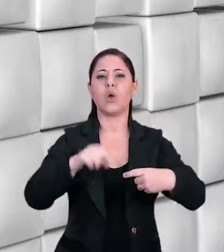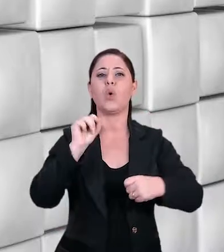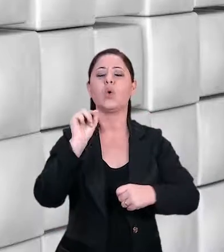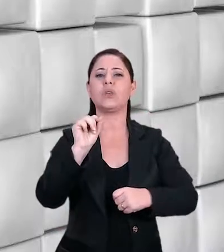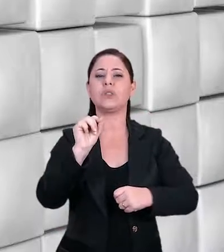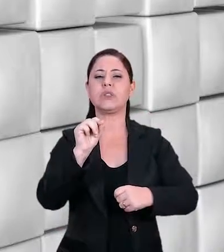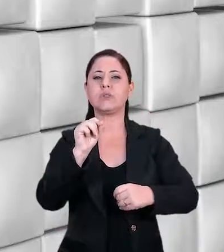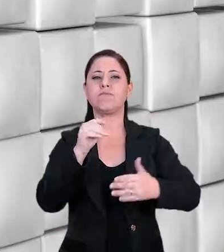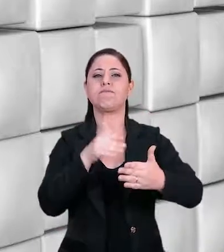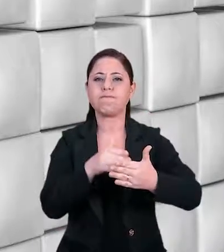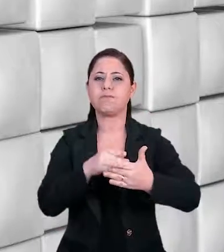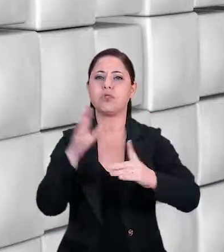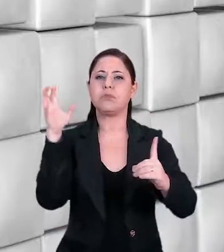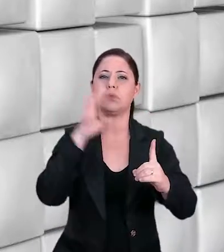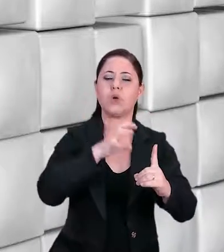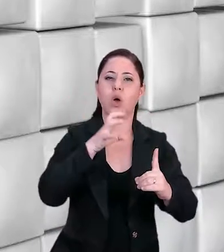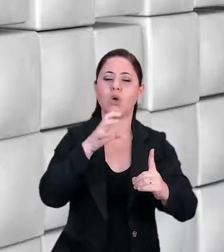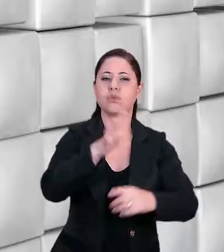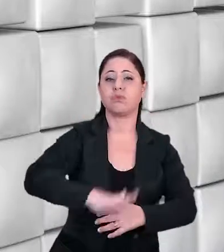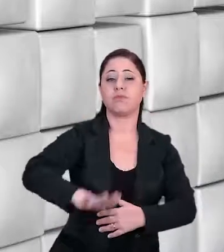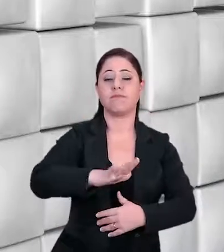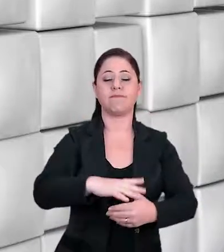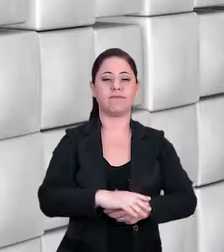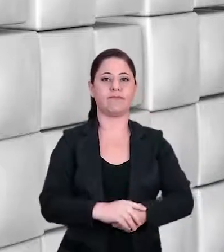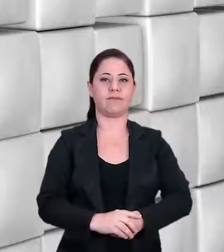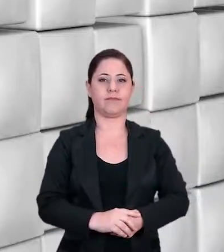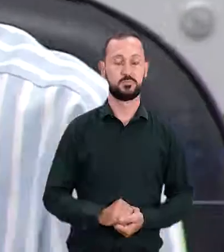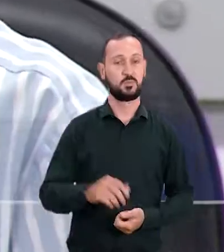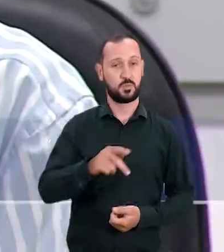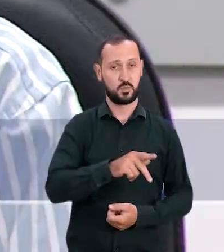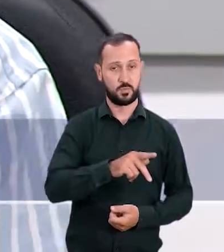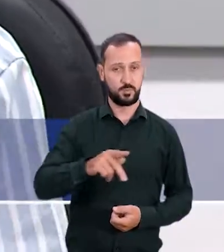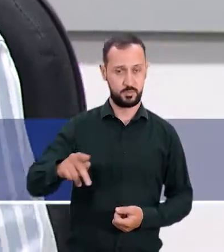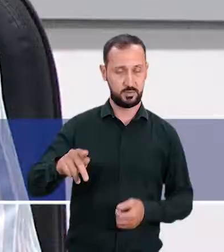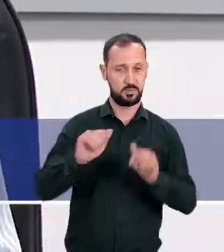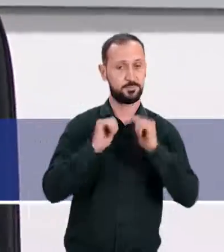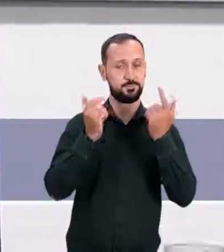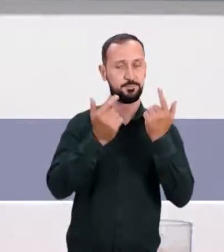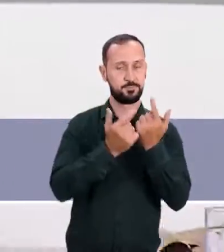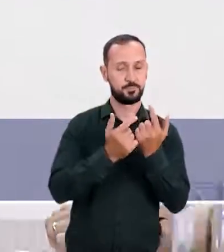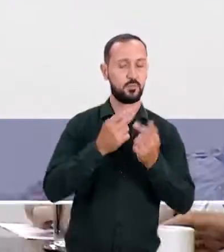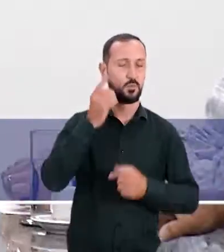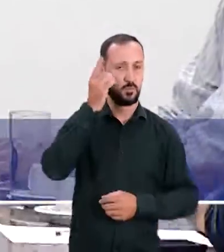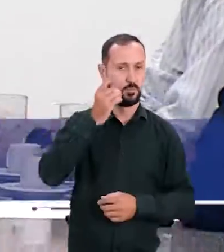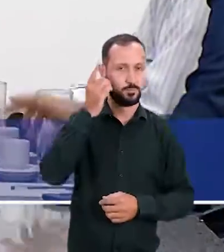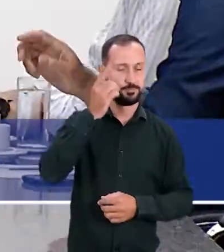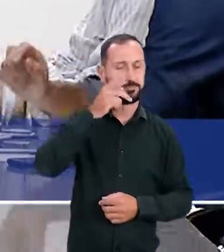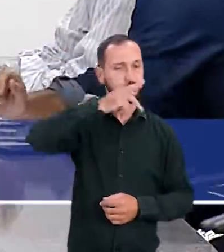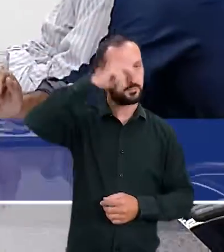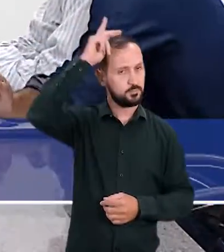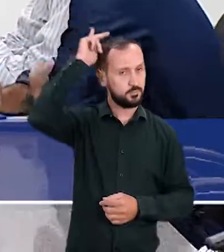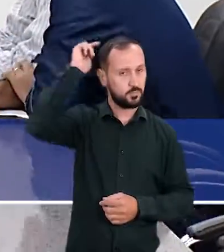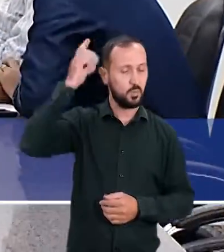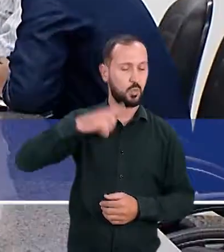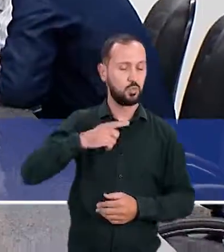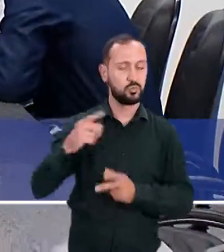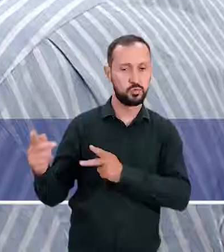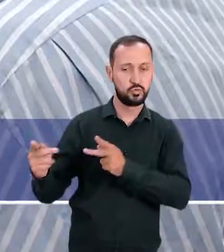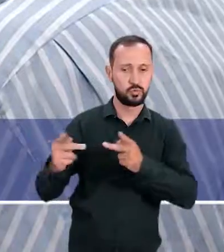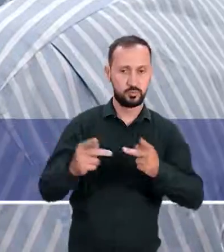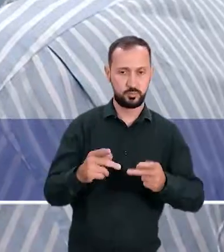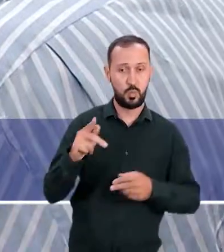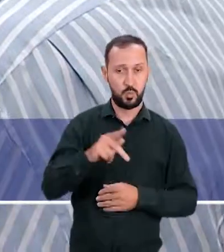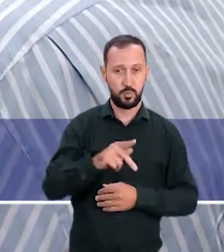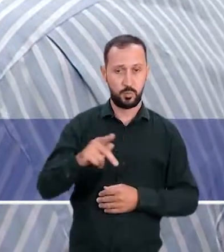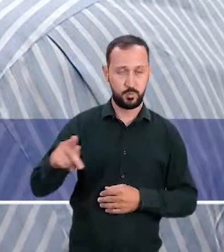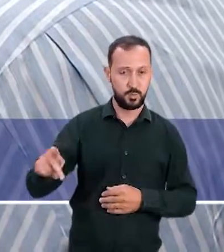debater os possíveis impactos da medida ao setor. O presidente da Assembleia Legislativa, deputado Paulo Correia,